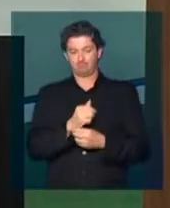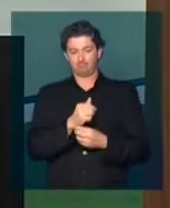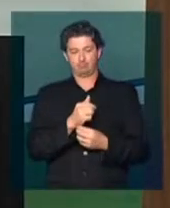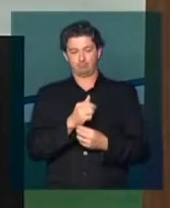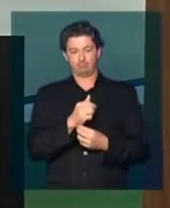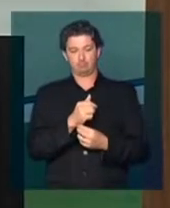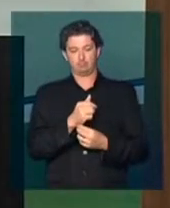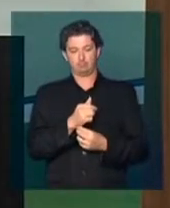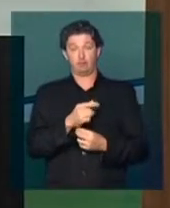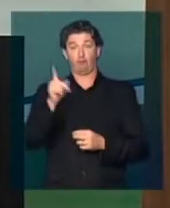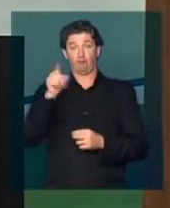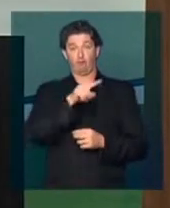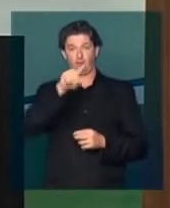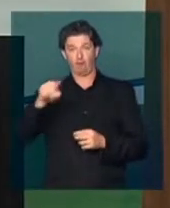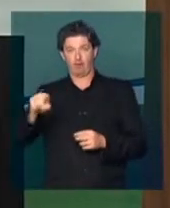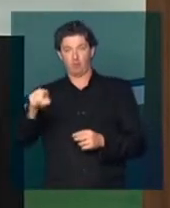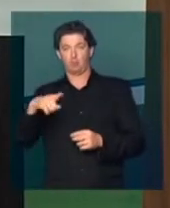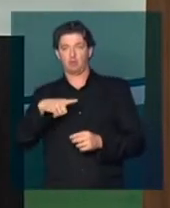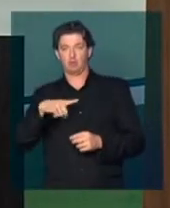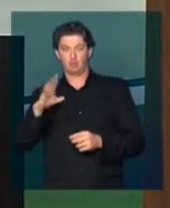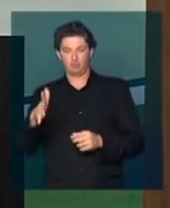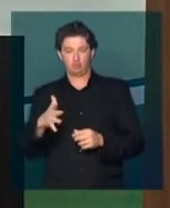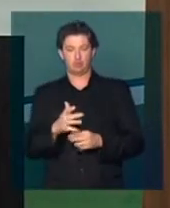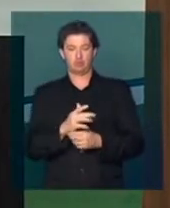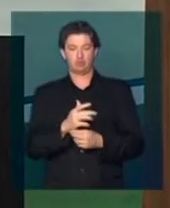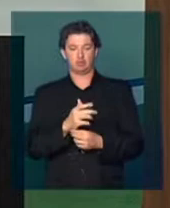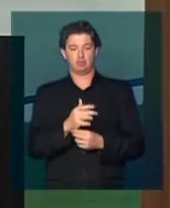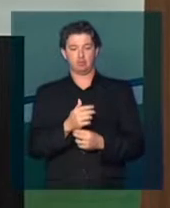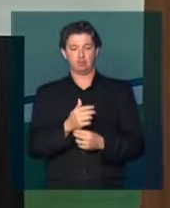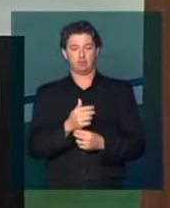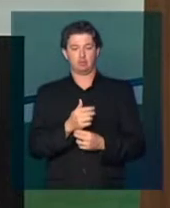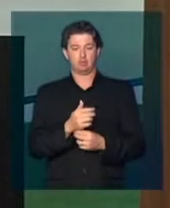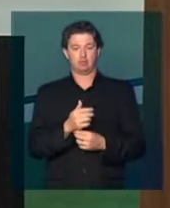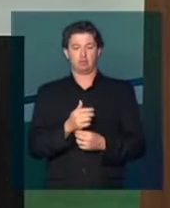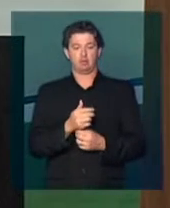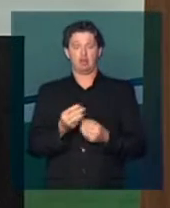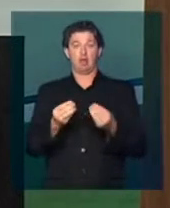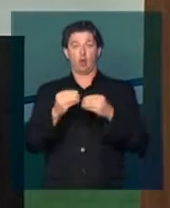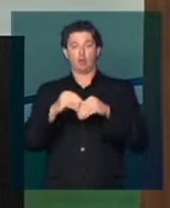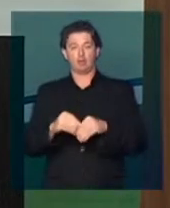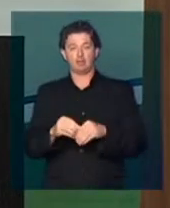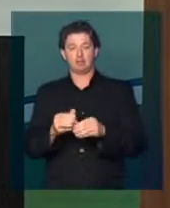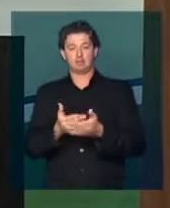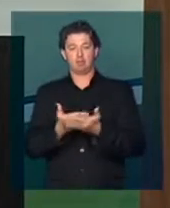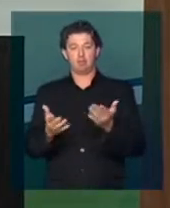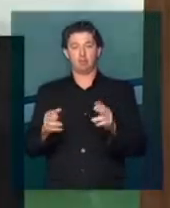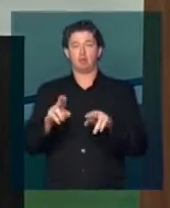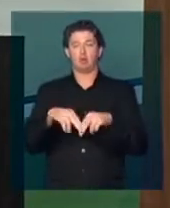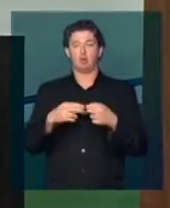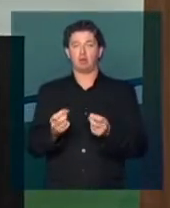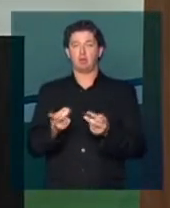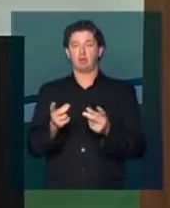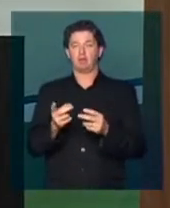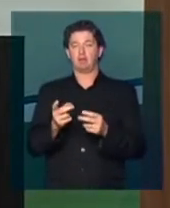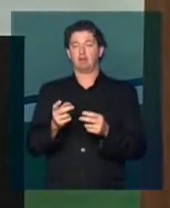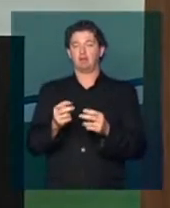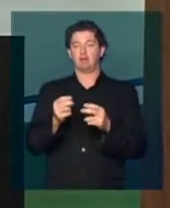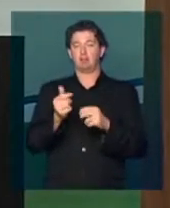onde houve o veto à colocação da compensação das perdas com exportação de